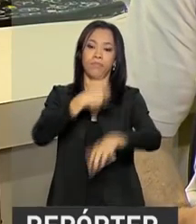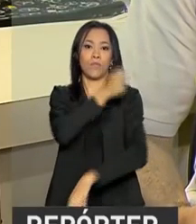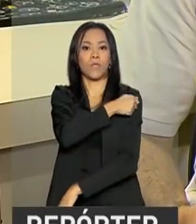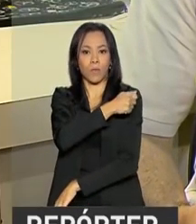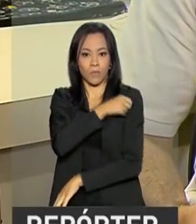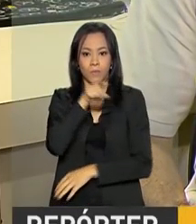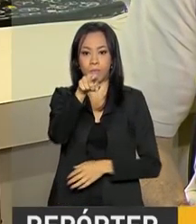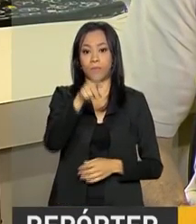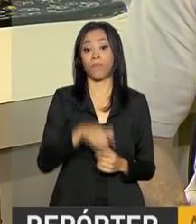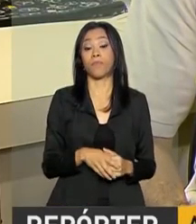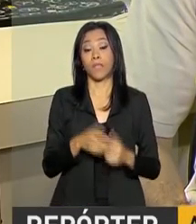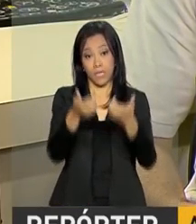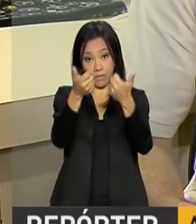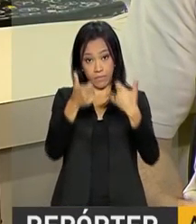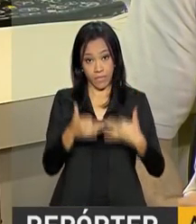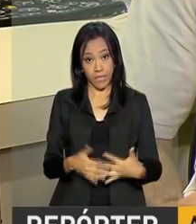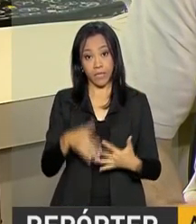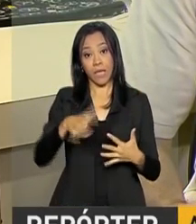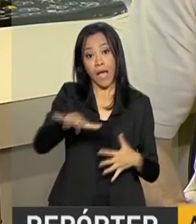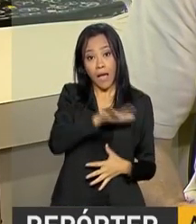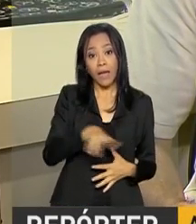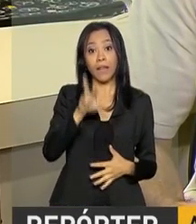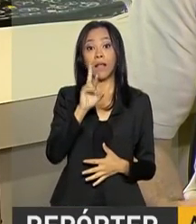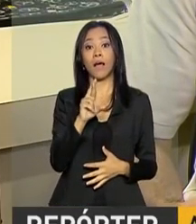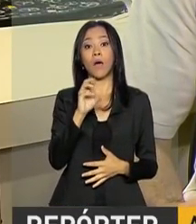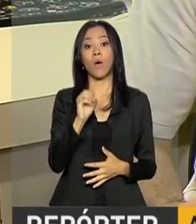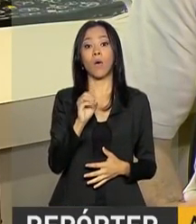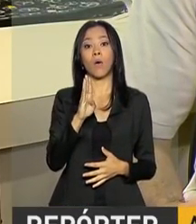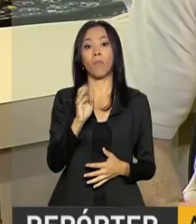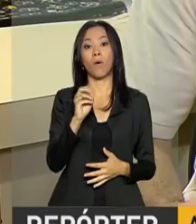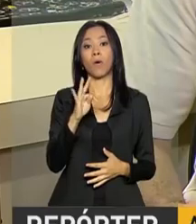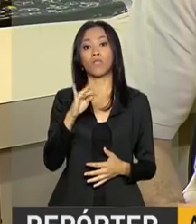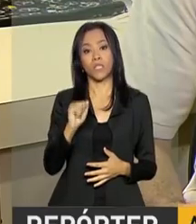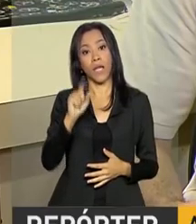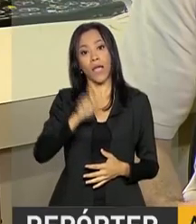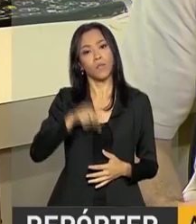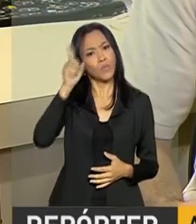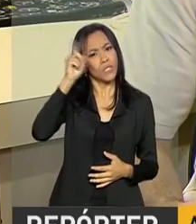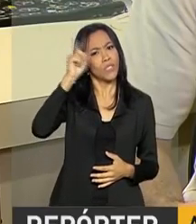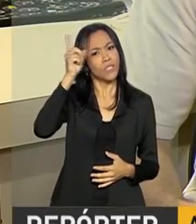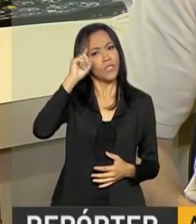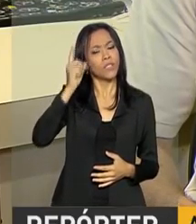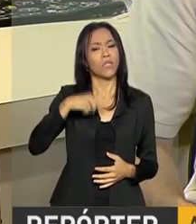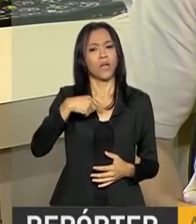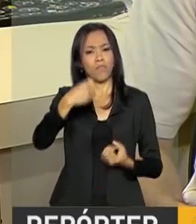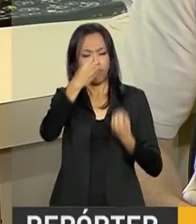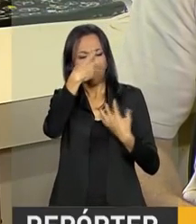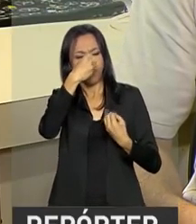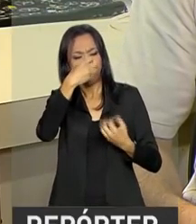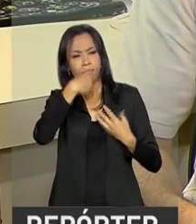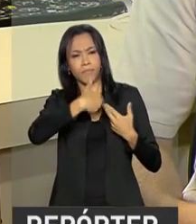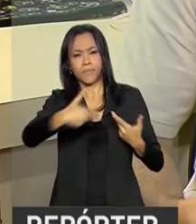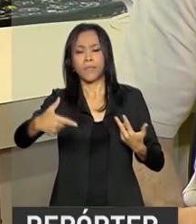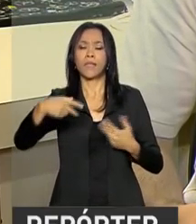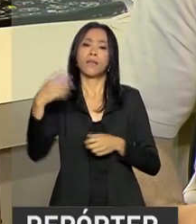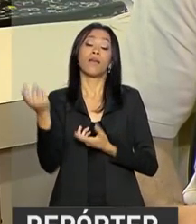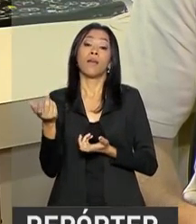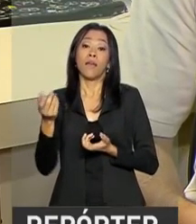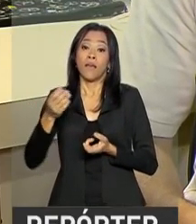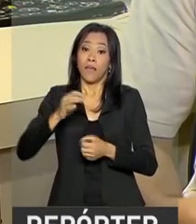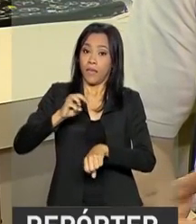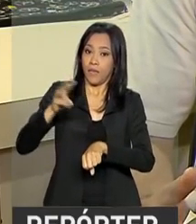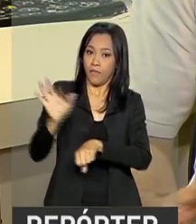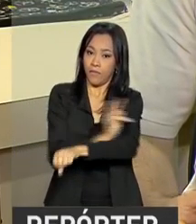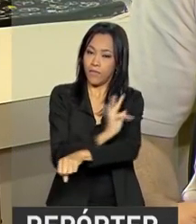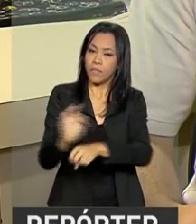é é a prática do que estão vendo no dia a dia nas aulas teóricas da escola em física ciências matemática